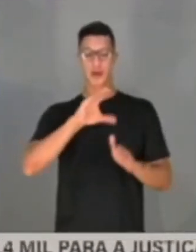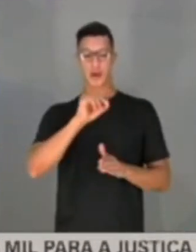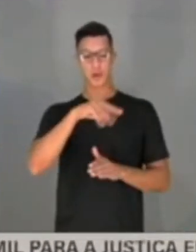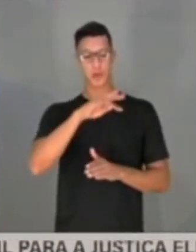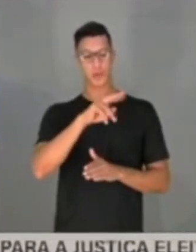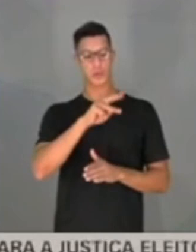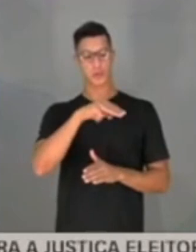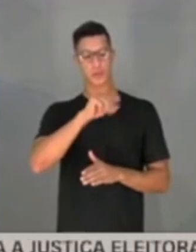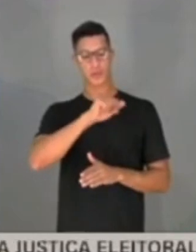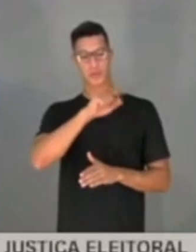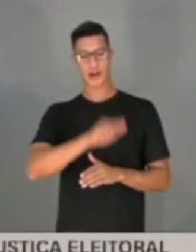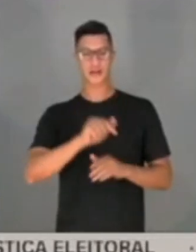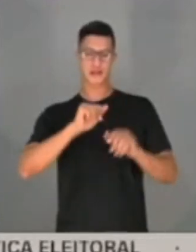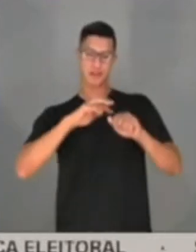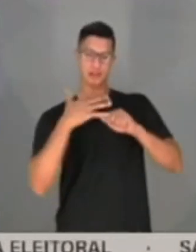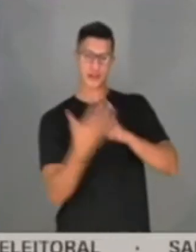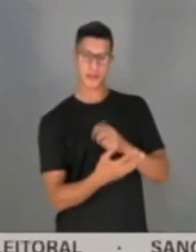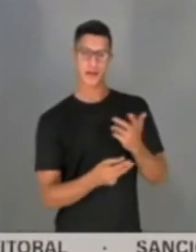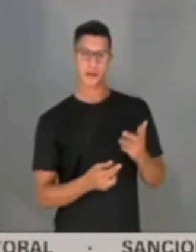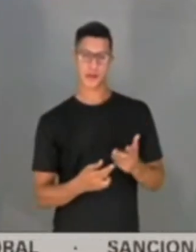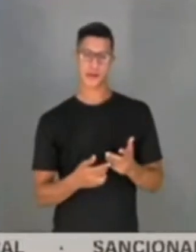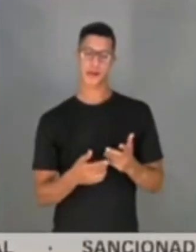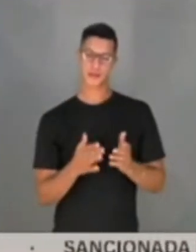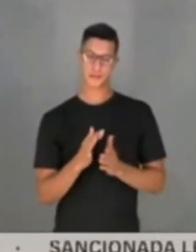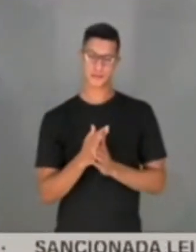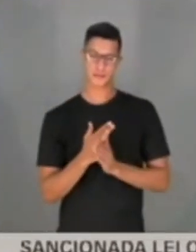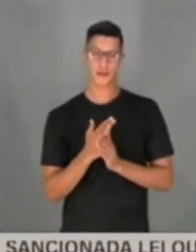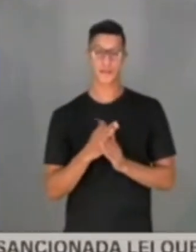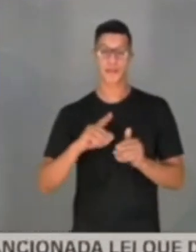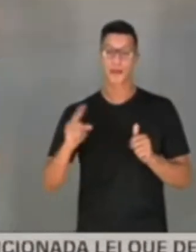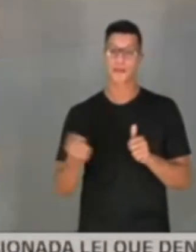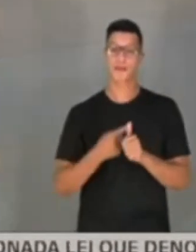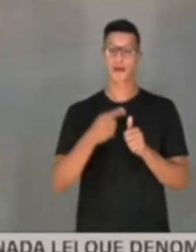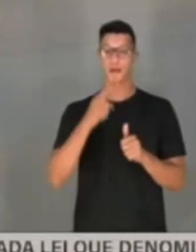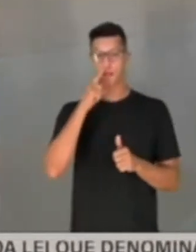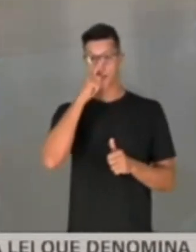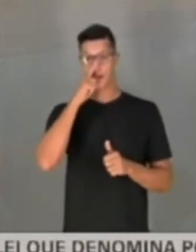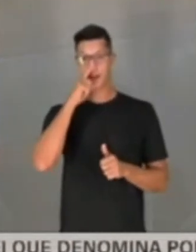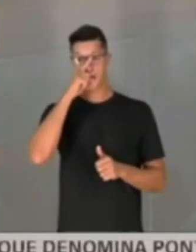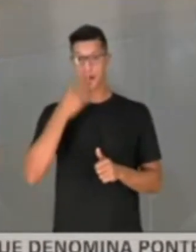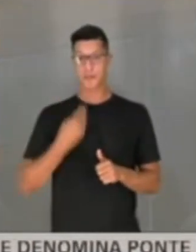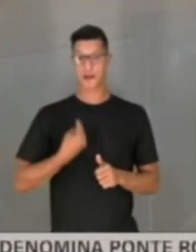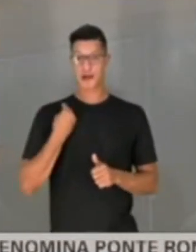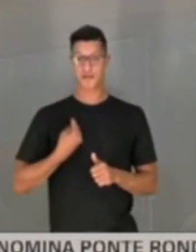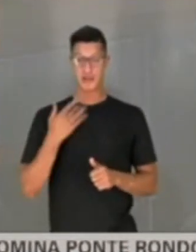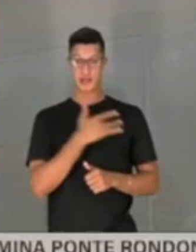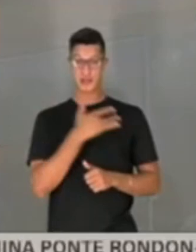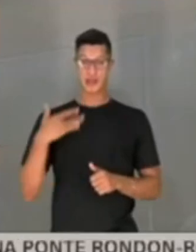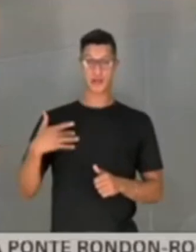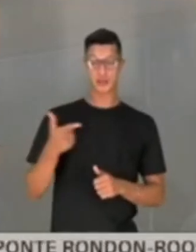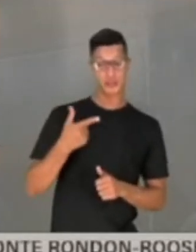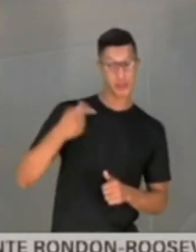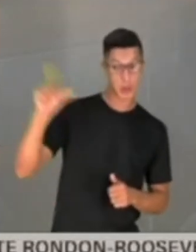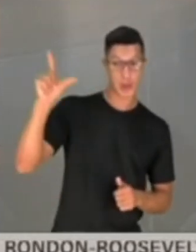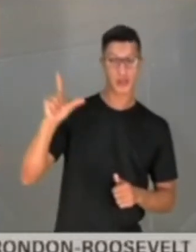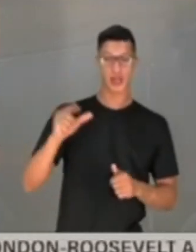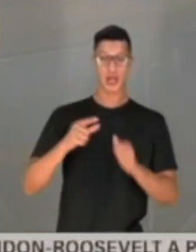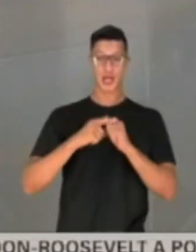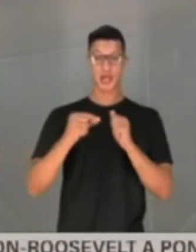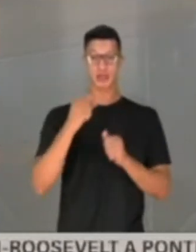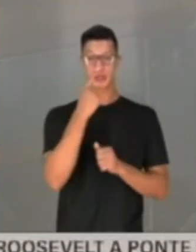contumaz nessa pandemia. Primeiro, perigo para a vida ou a saúde de outrem.